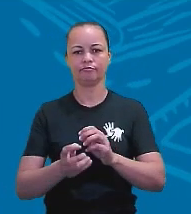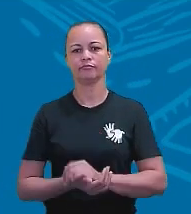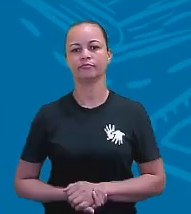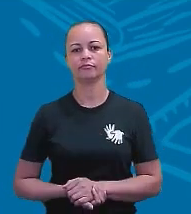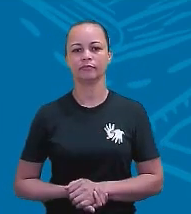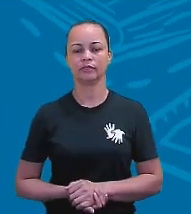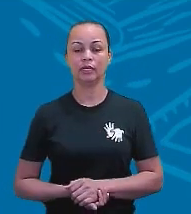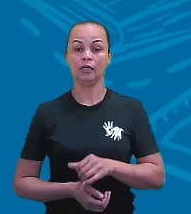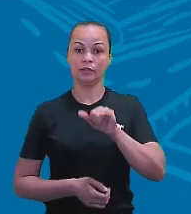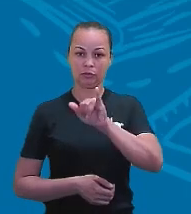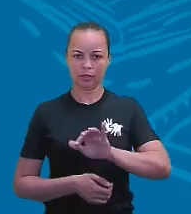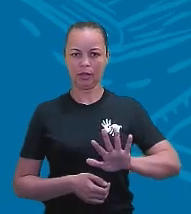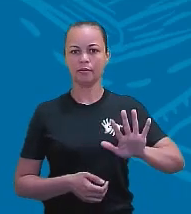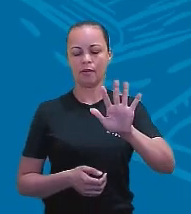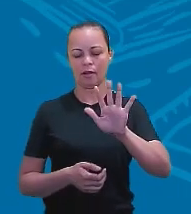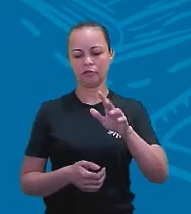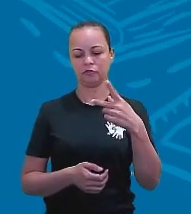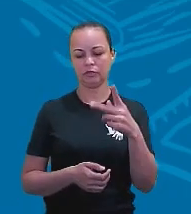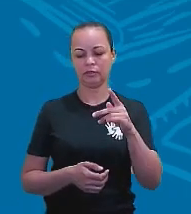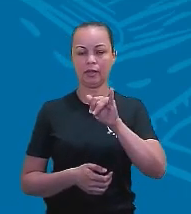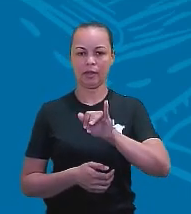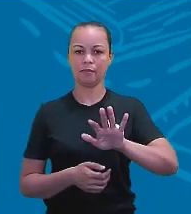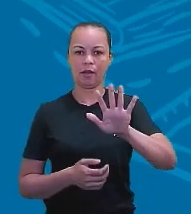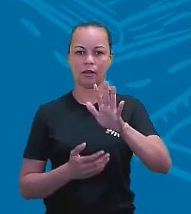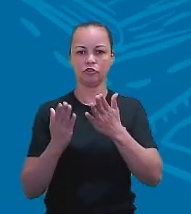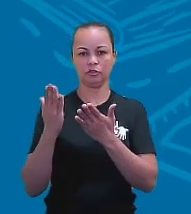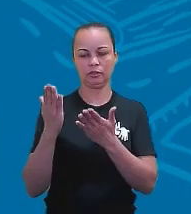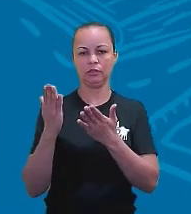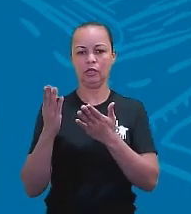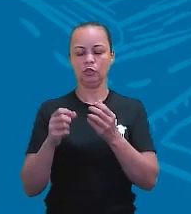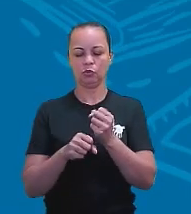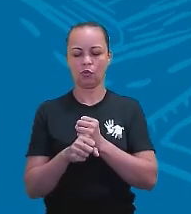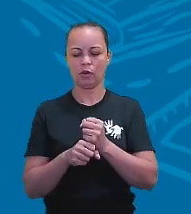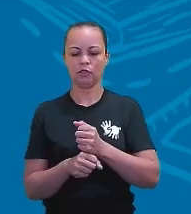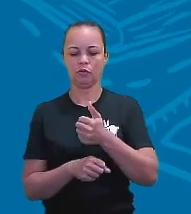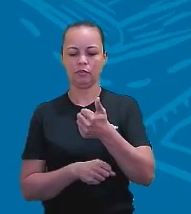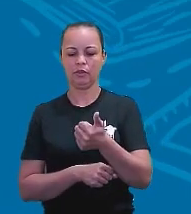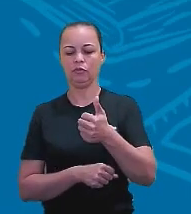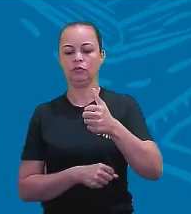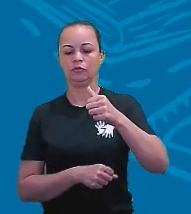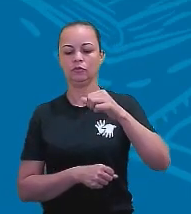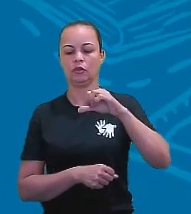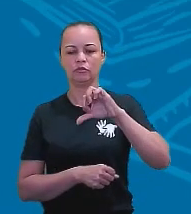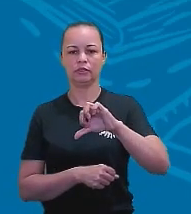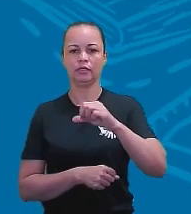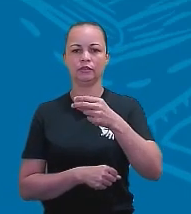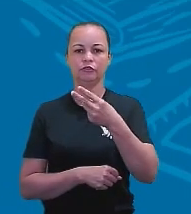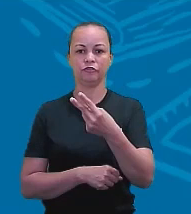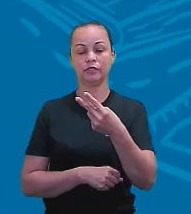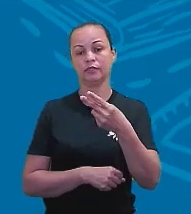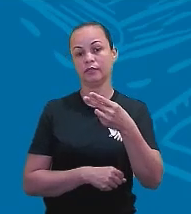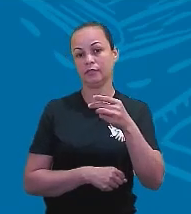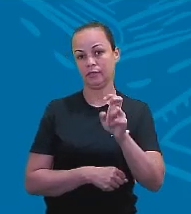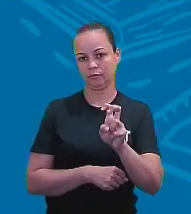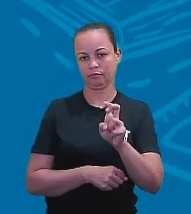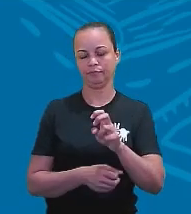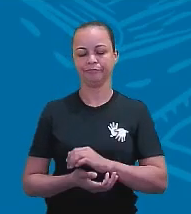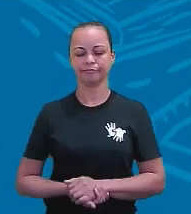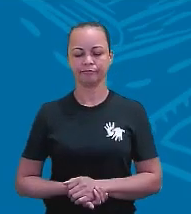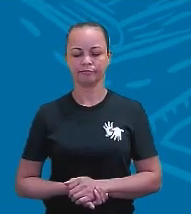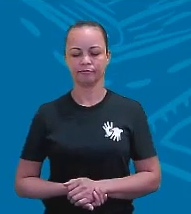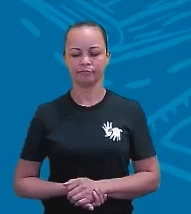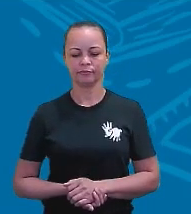Então, na imagem vocês têm a estação, tá? Em 1925, olha como era. E agora nós temos